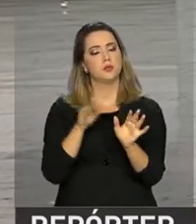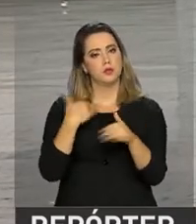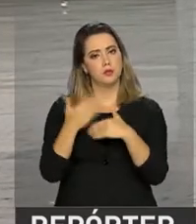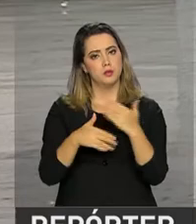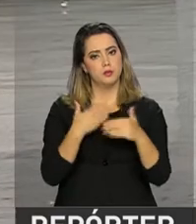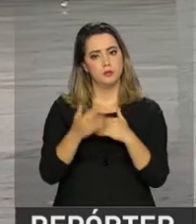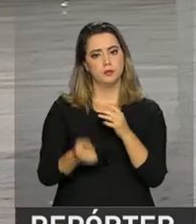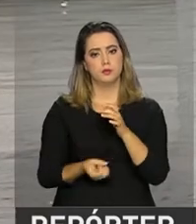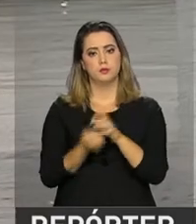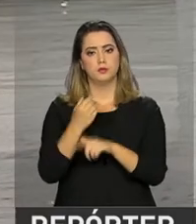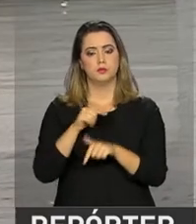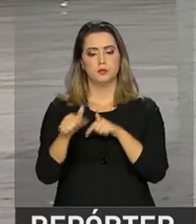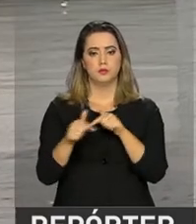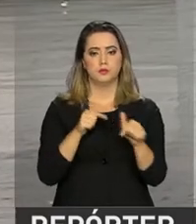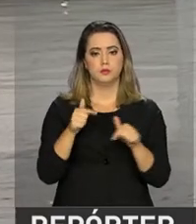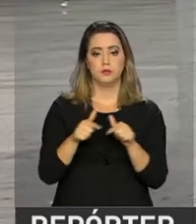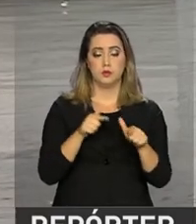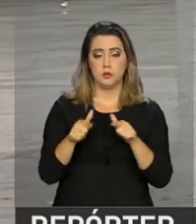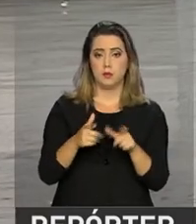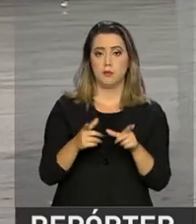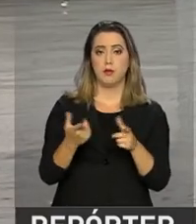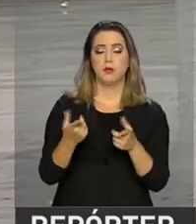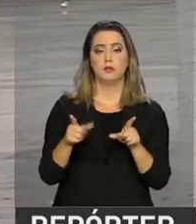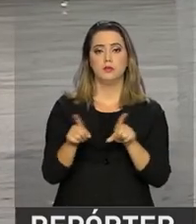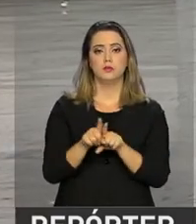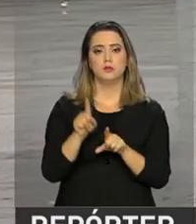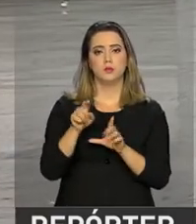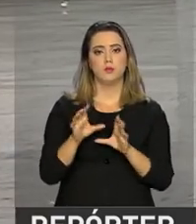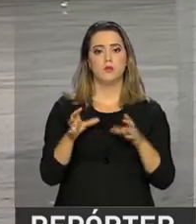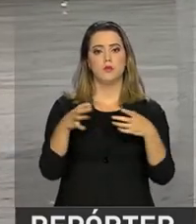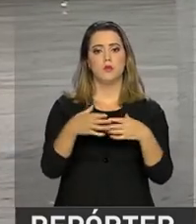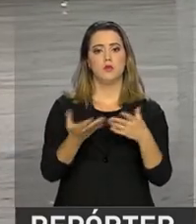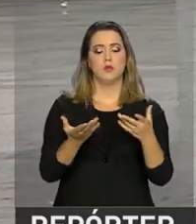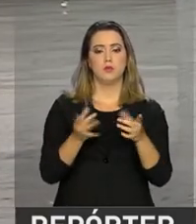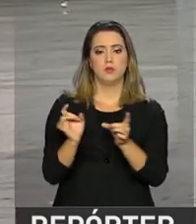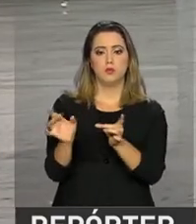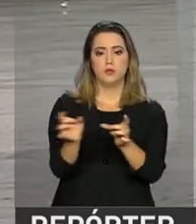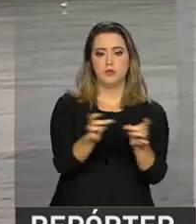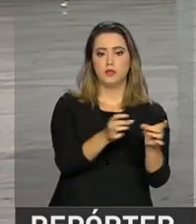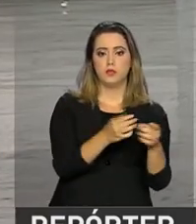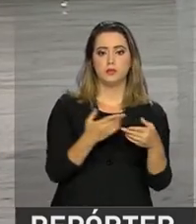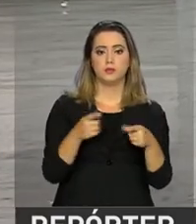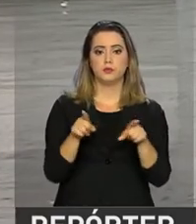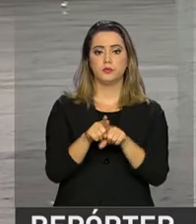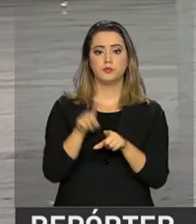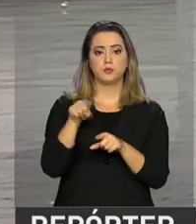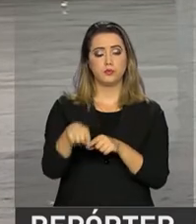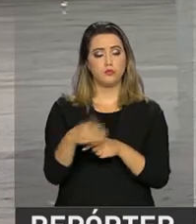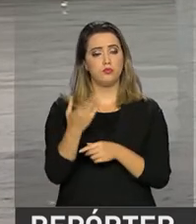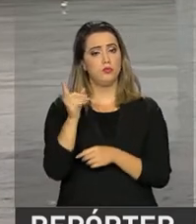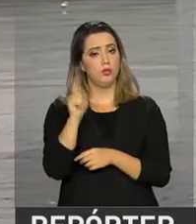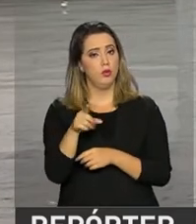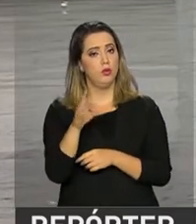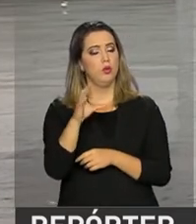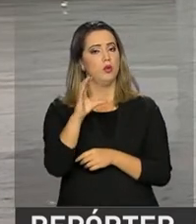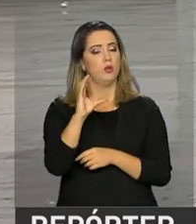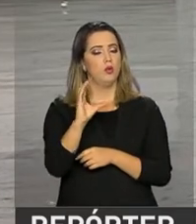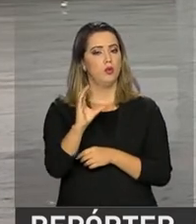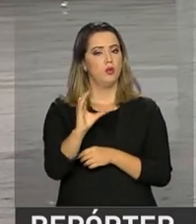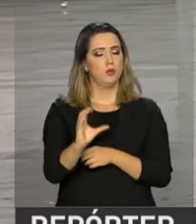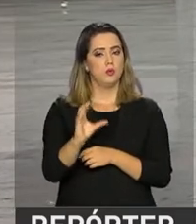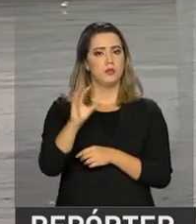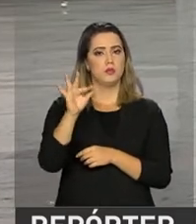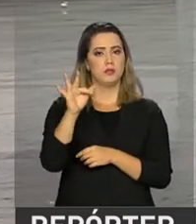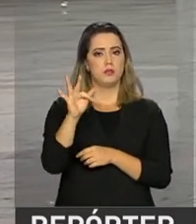gerando empregos líquidos no país é o setor do comércio varejista segundo a confederação nacional de bens